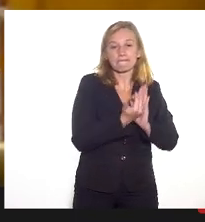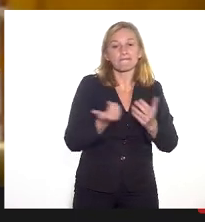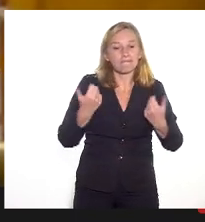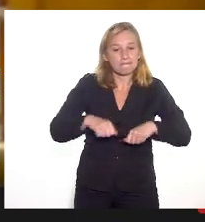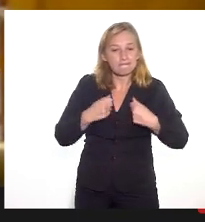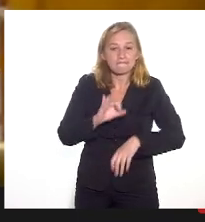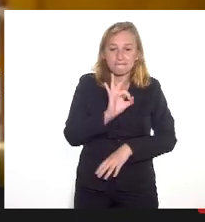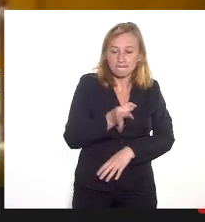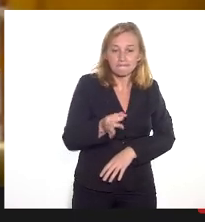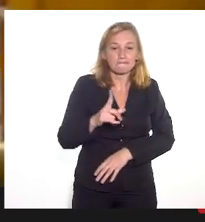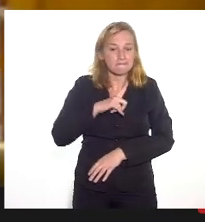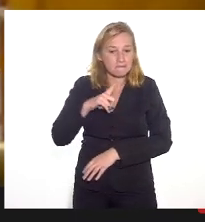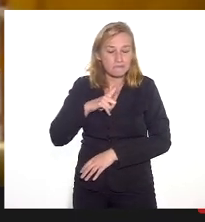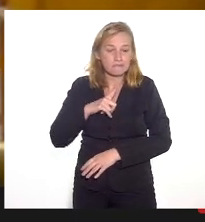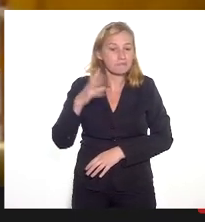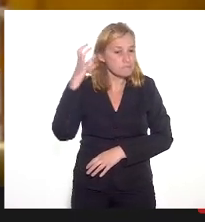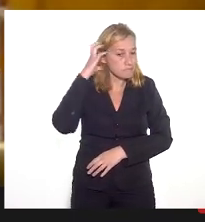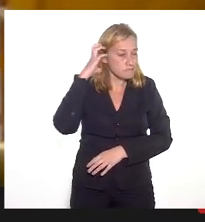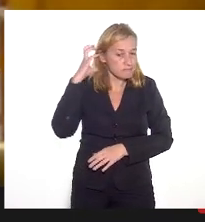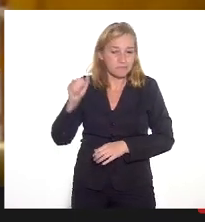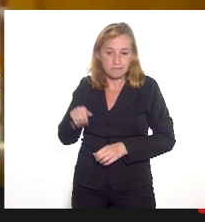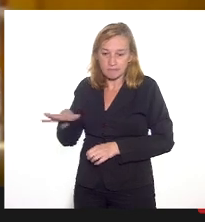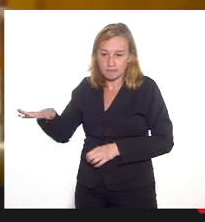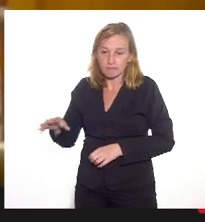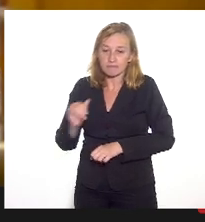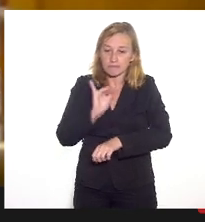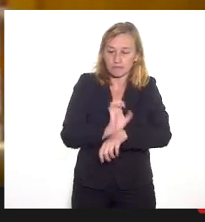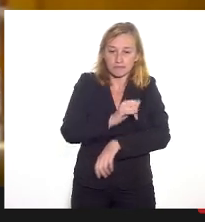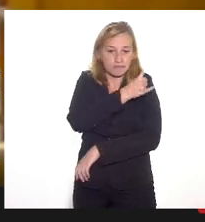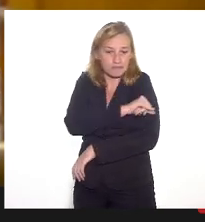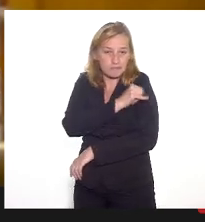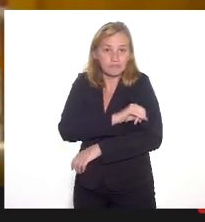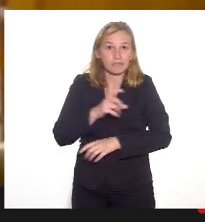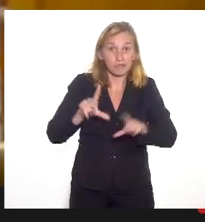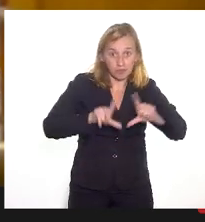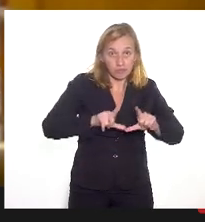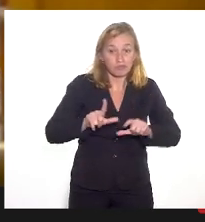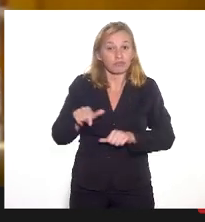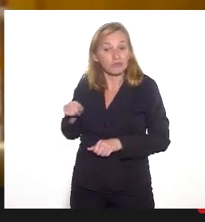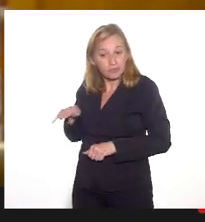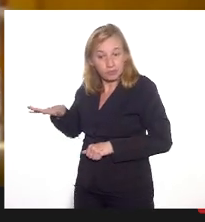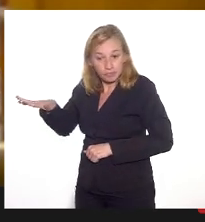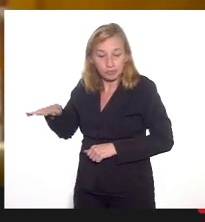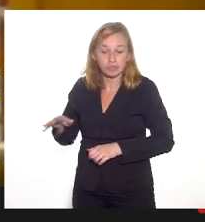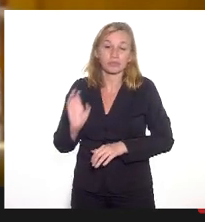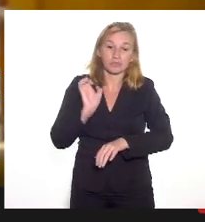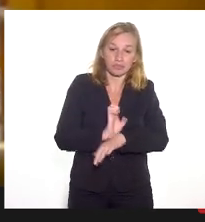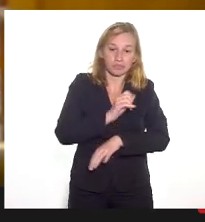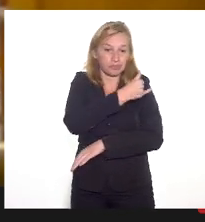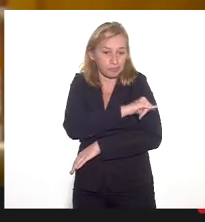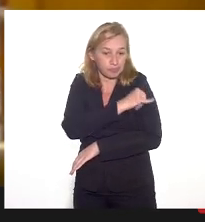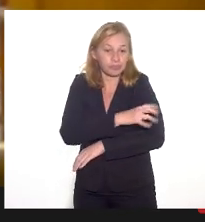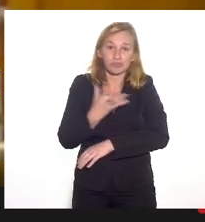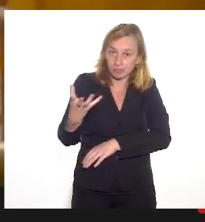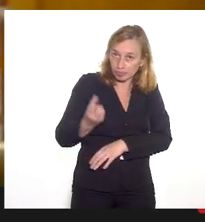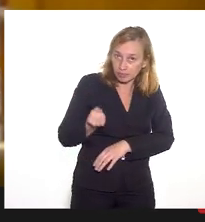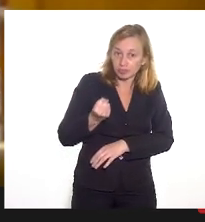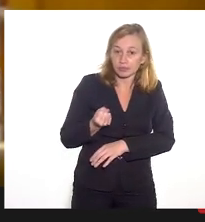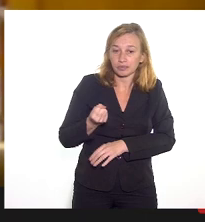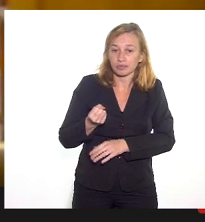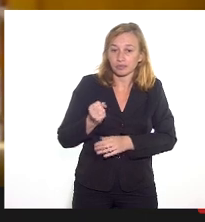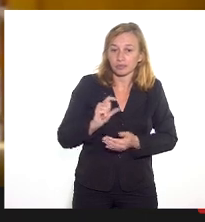precisa garantir que as rádios comunitárias do Estado do Rio de Janeiro, que as TVs comunitárias que existem no Estado do Rio de Janeiro, recebam